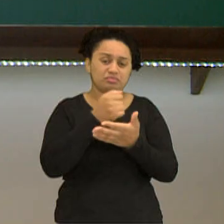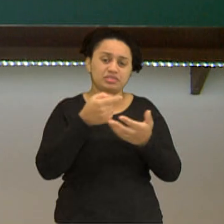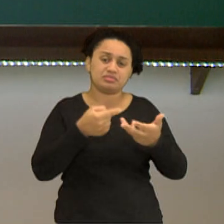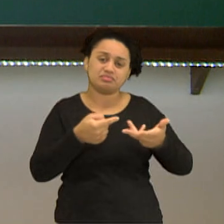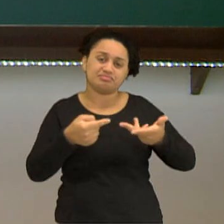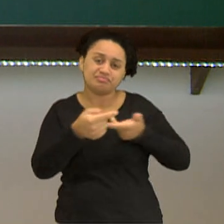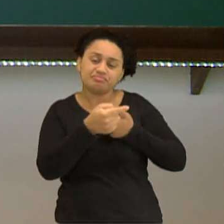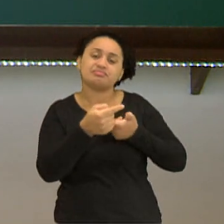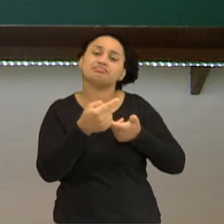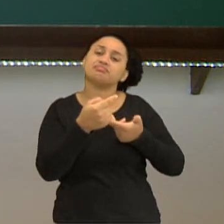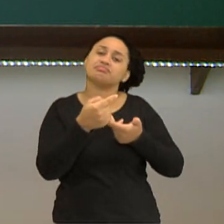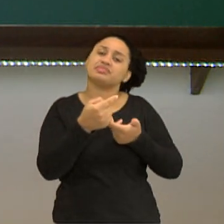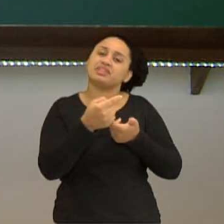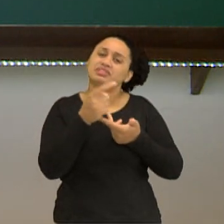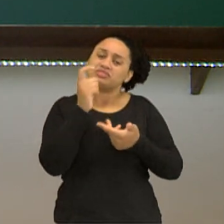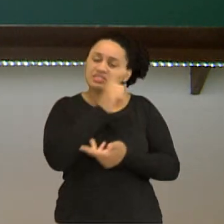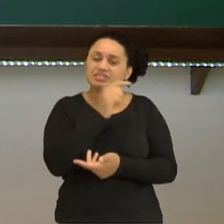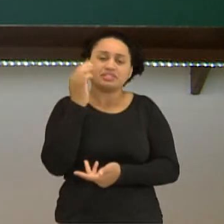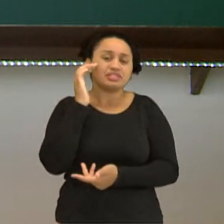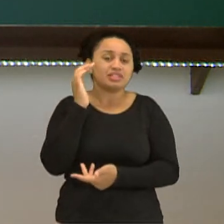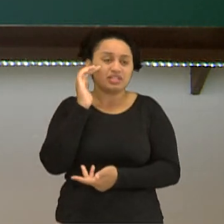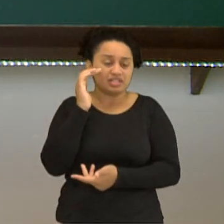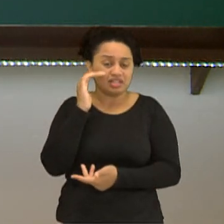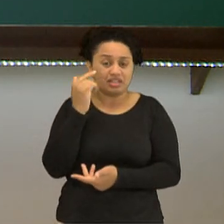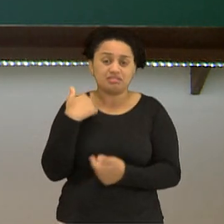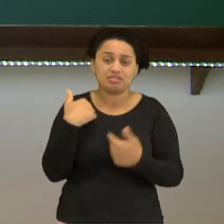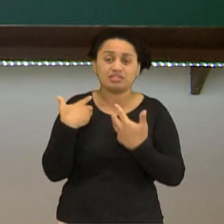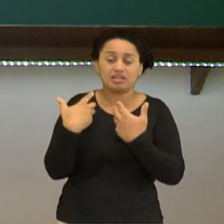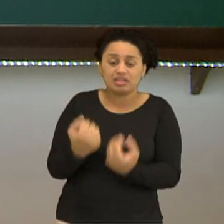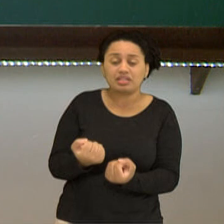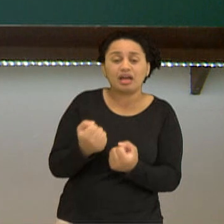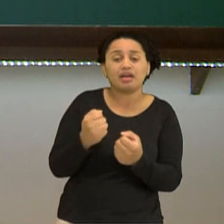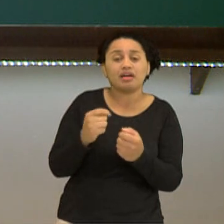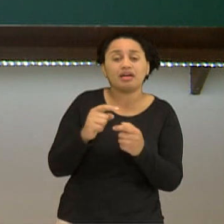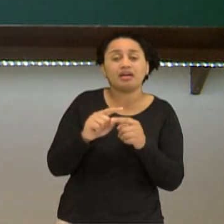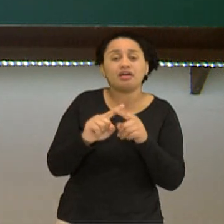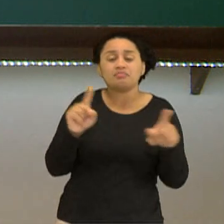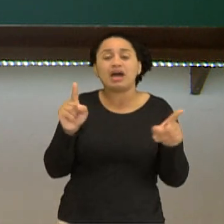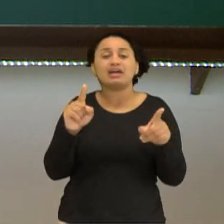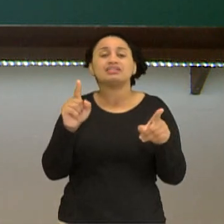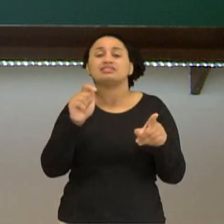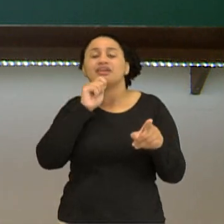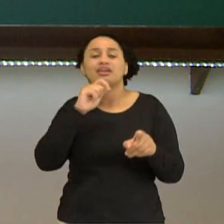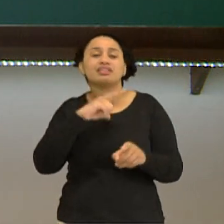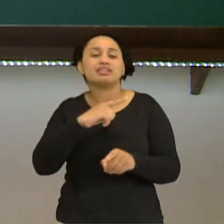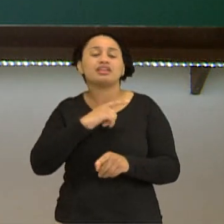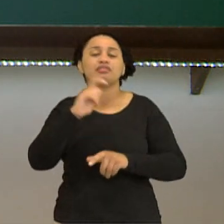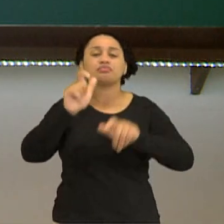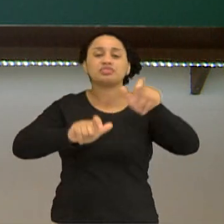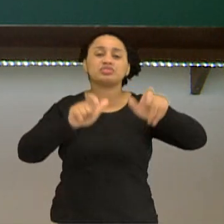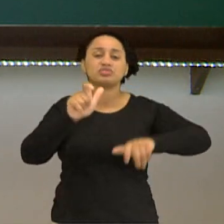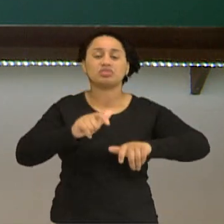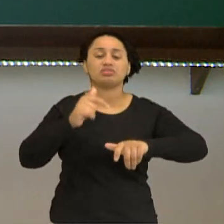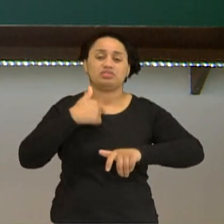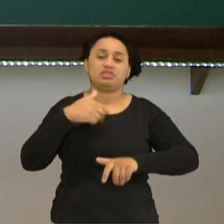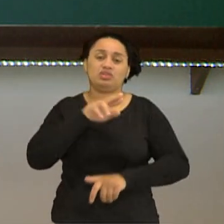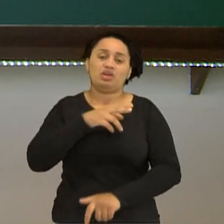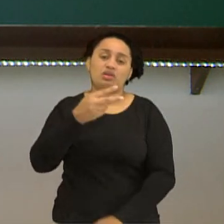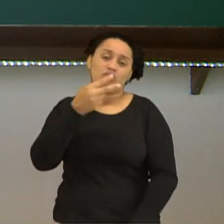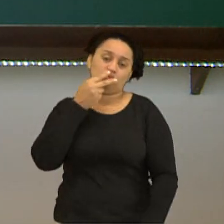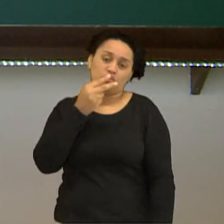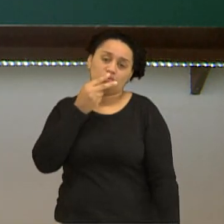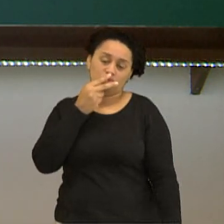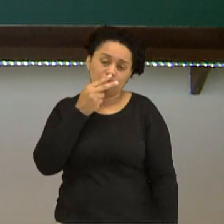seriam difícil de compreender, de aceitar, mas ainda existem pessoas que utilizam-se do